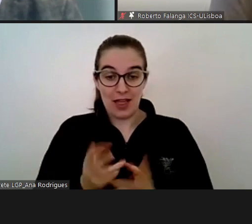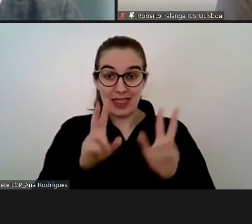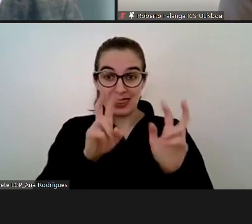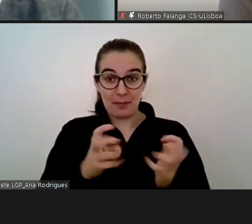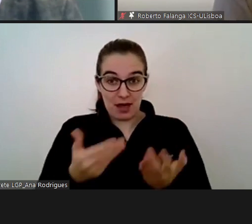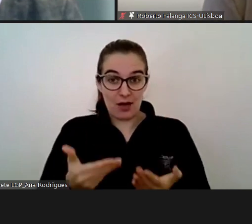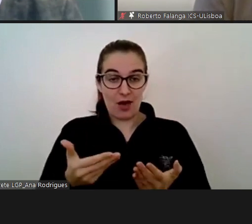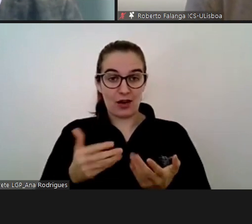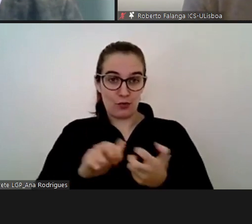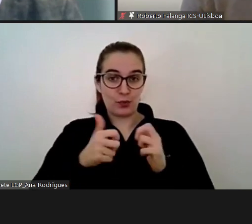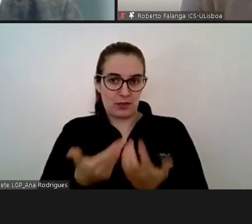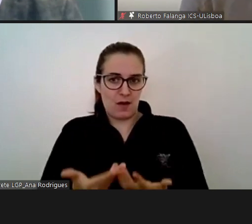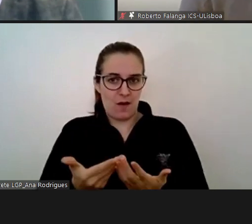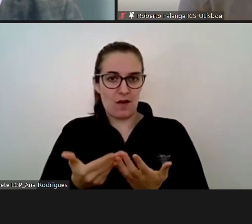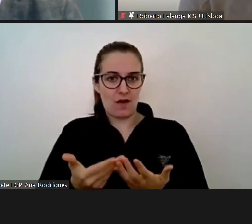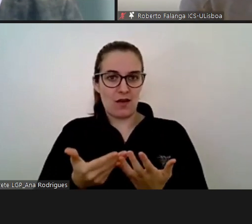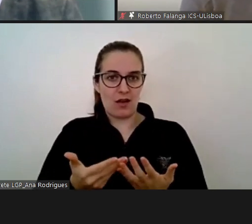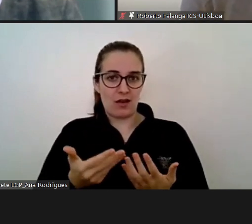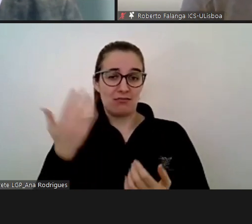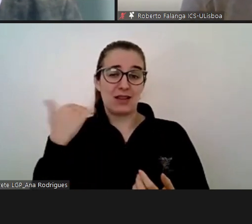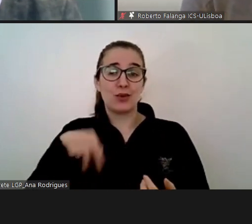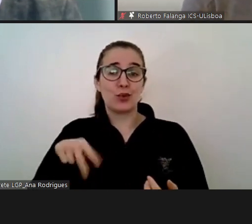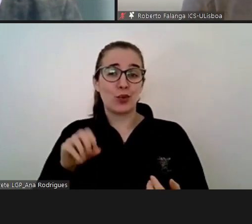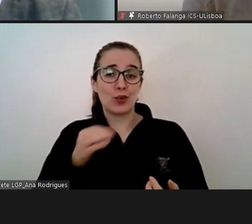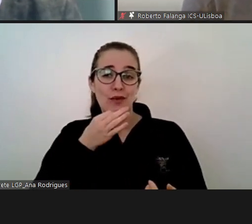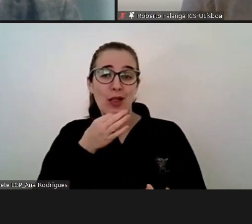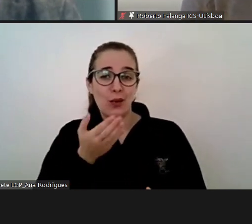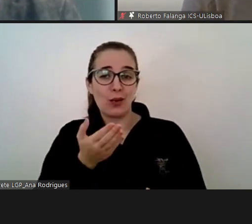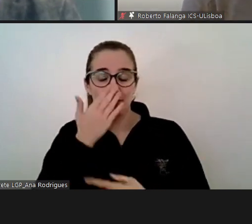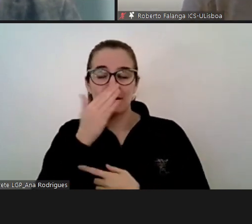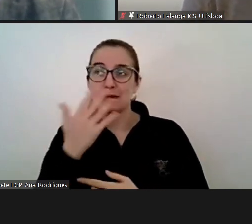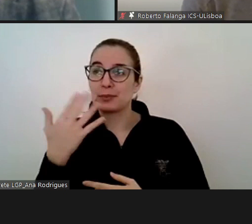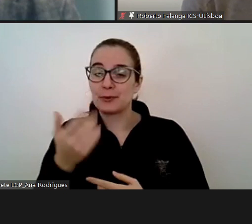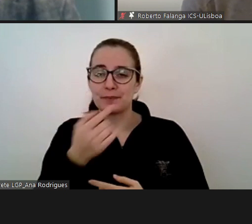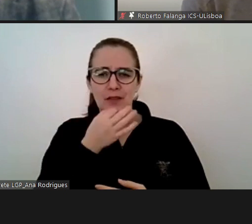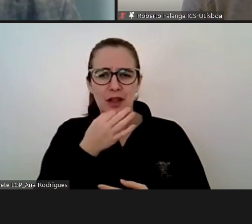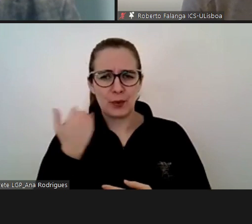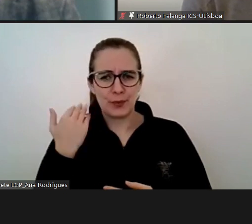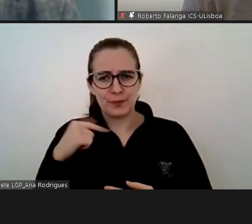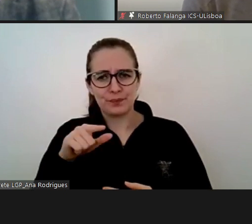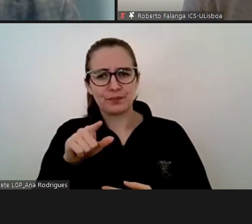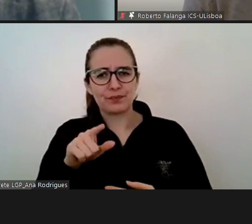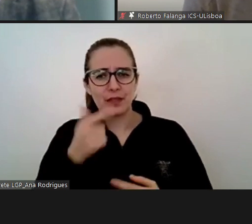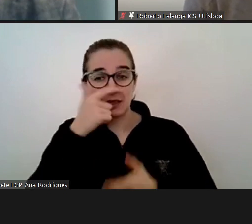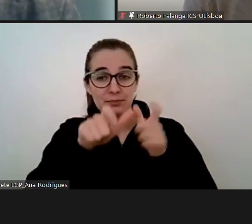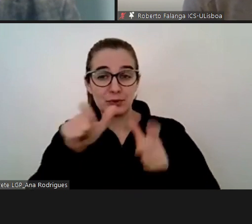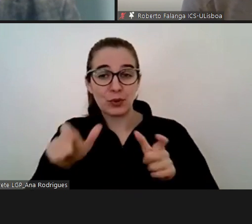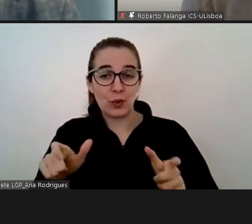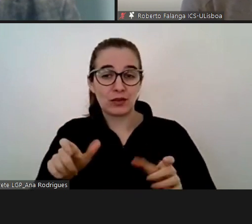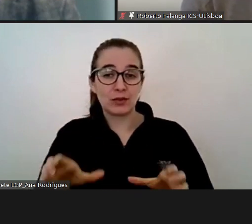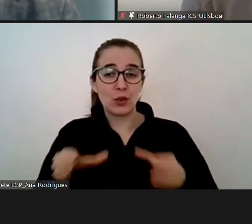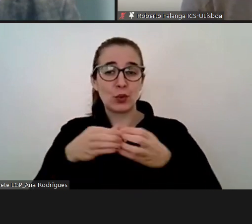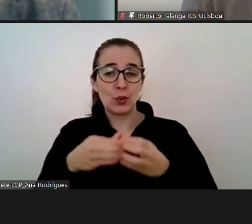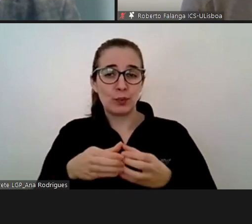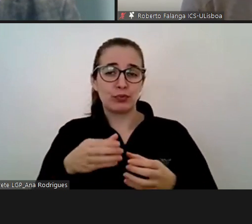momento, e o Nuno falou, por exemplo, em partes da população que têm